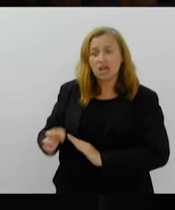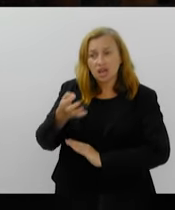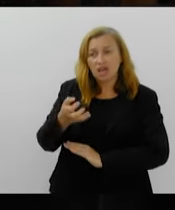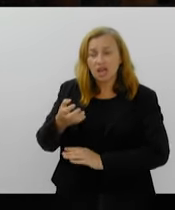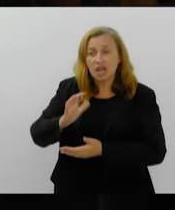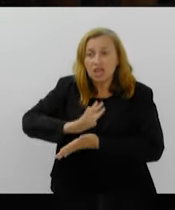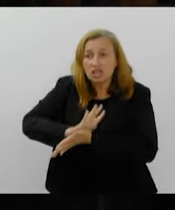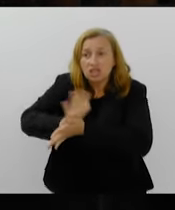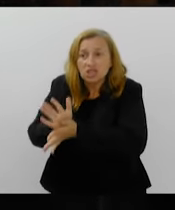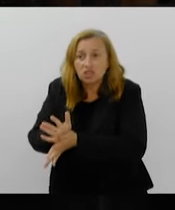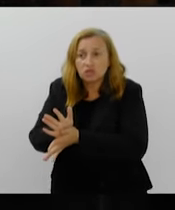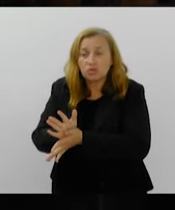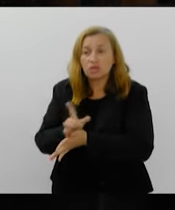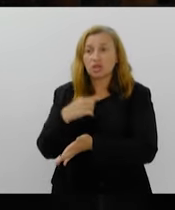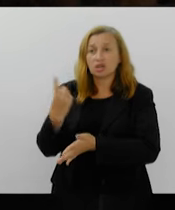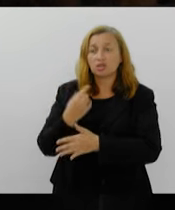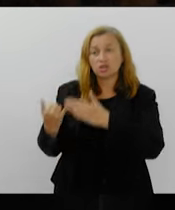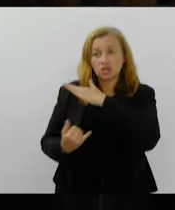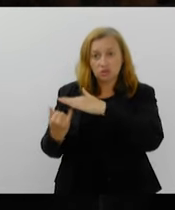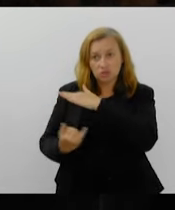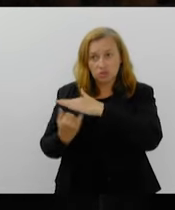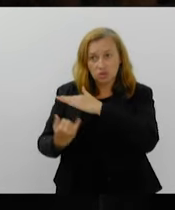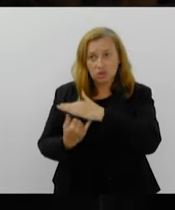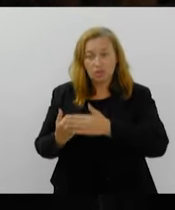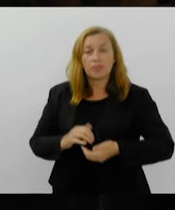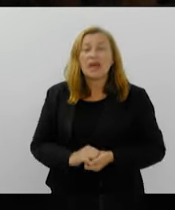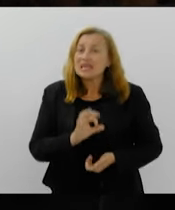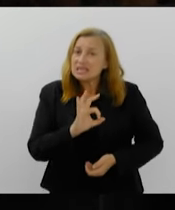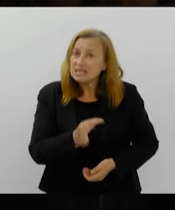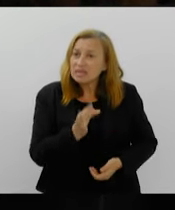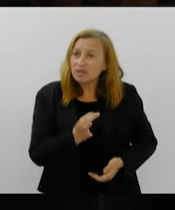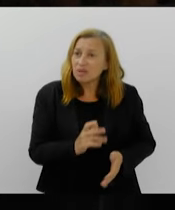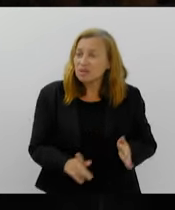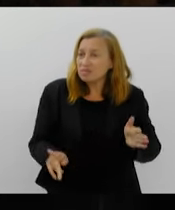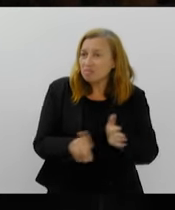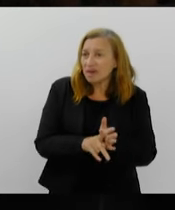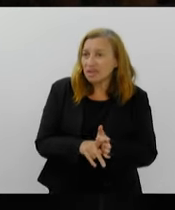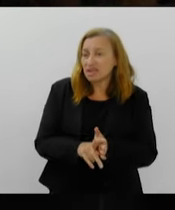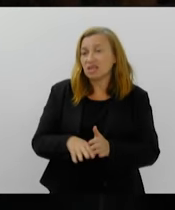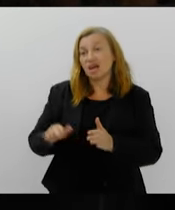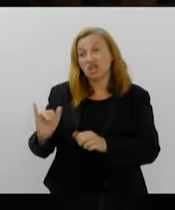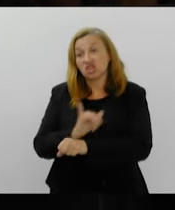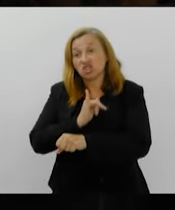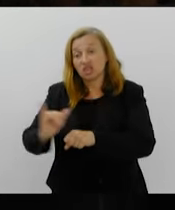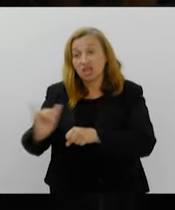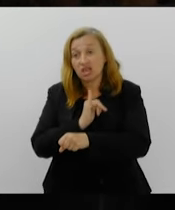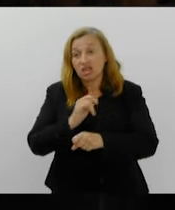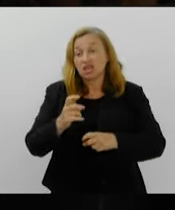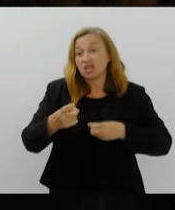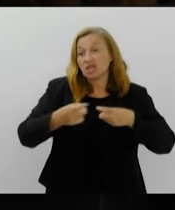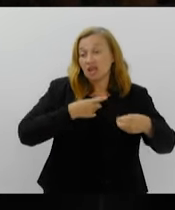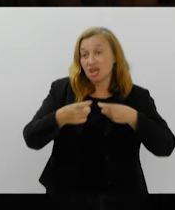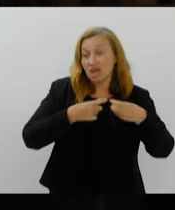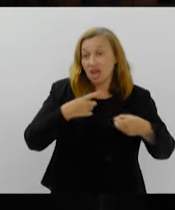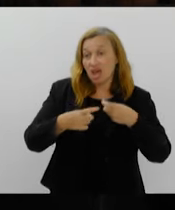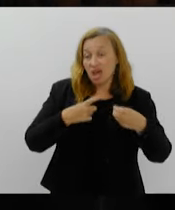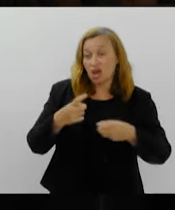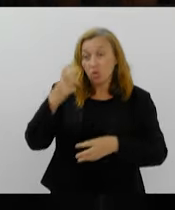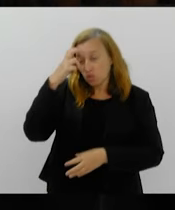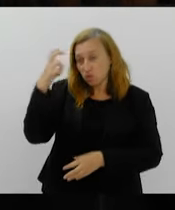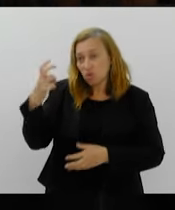destruir as nossas instituições e is obviamente faz parte da Estratégia da Guerra cultural querem